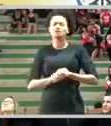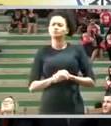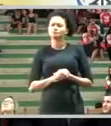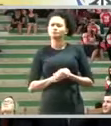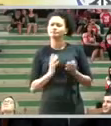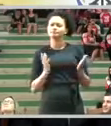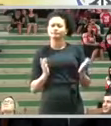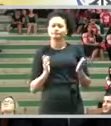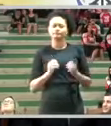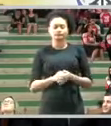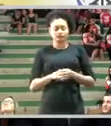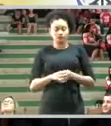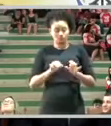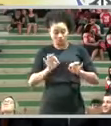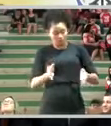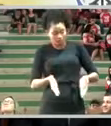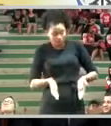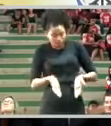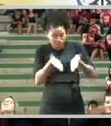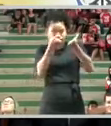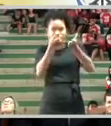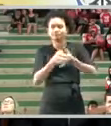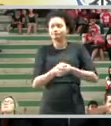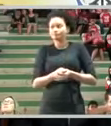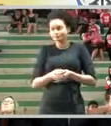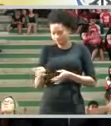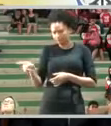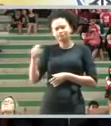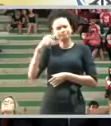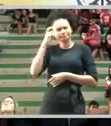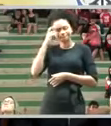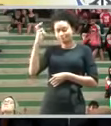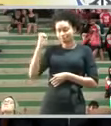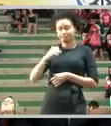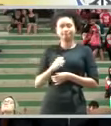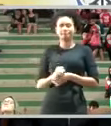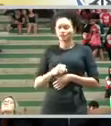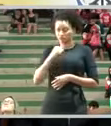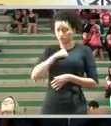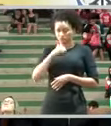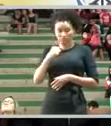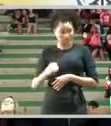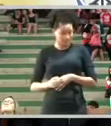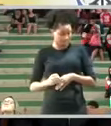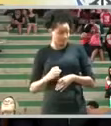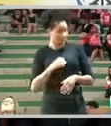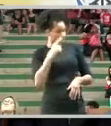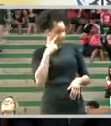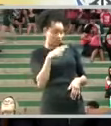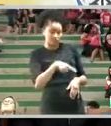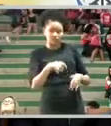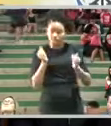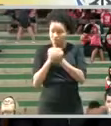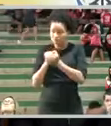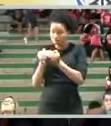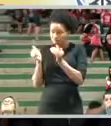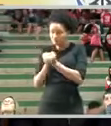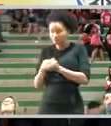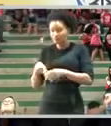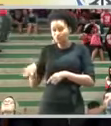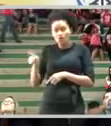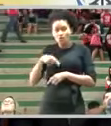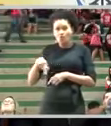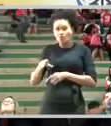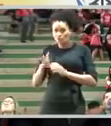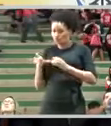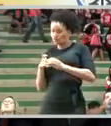E saltar as vacas. E disseram, gente inteligente, sacerdote que entendia, vocês vão escondido. Veja que os sacerdotes filisteus